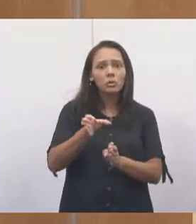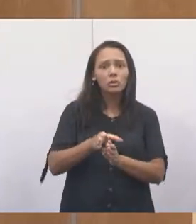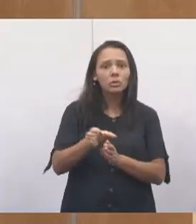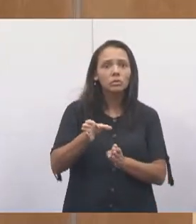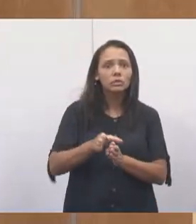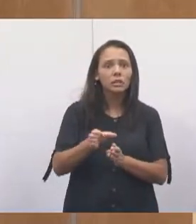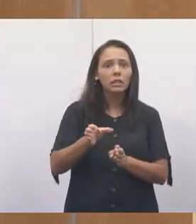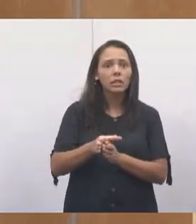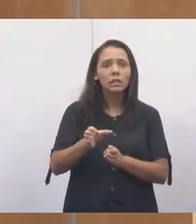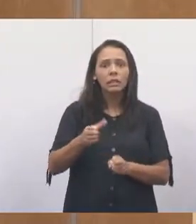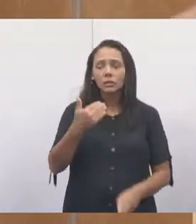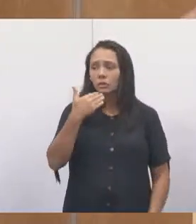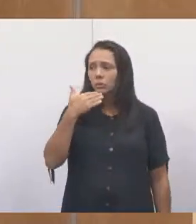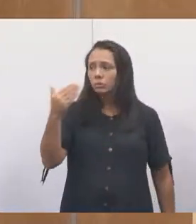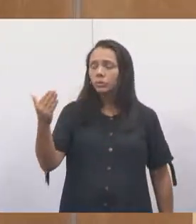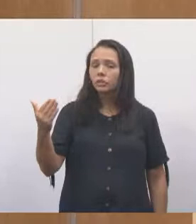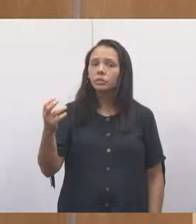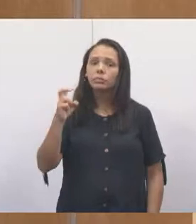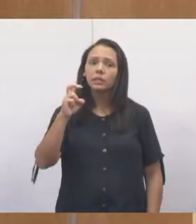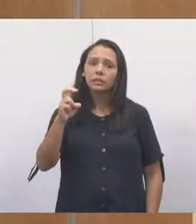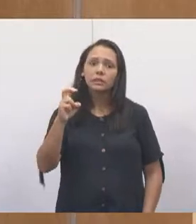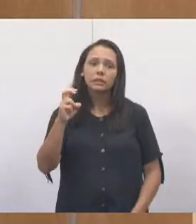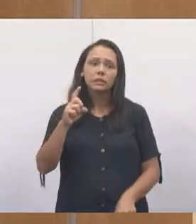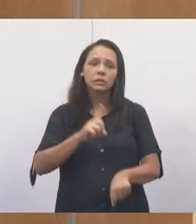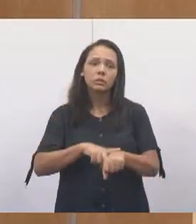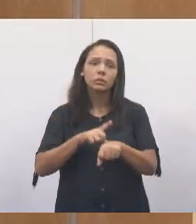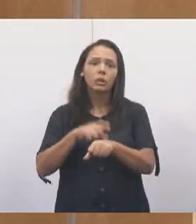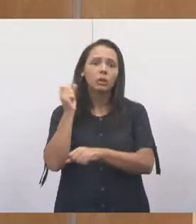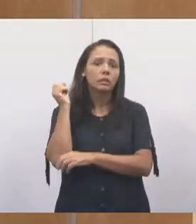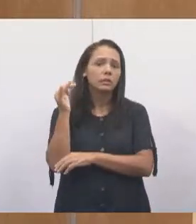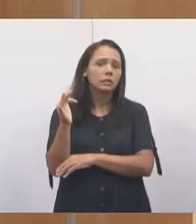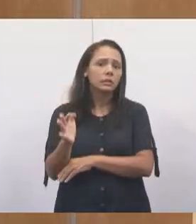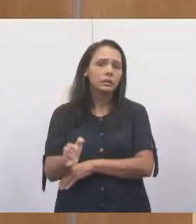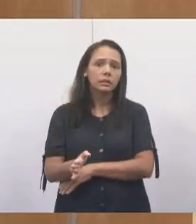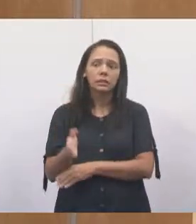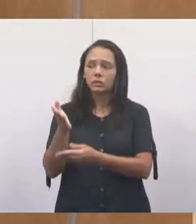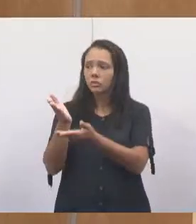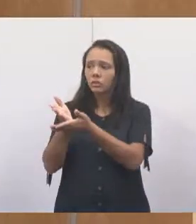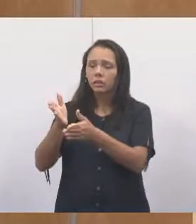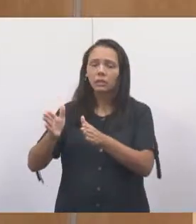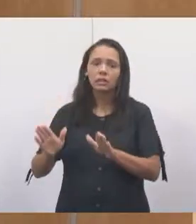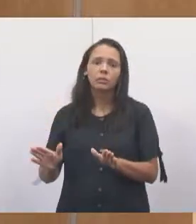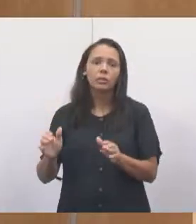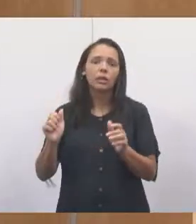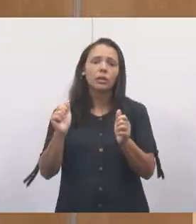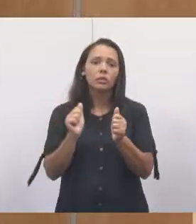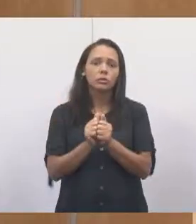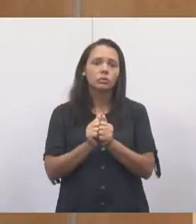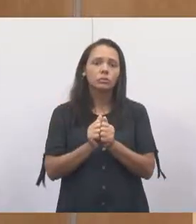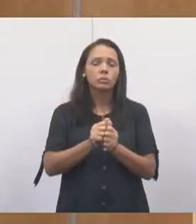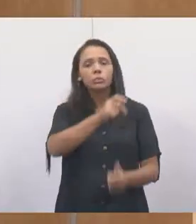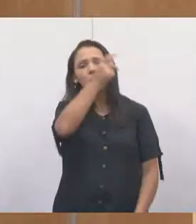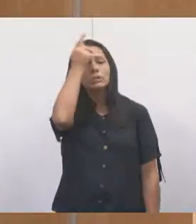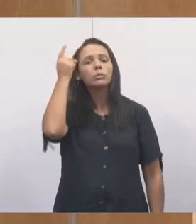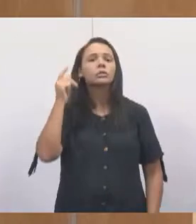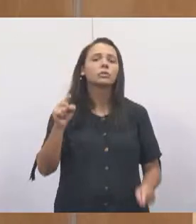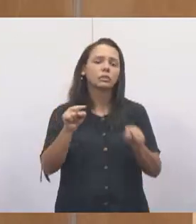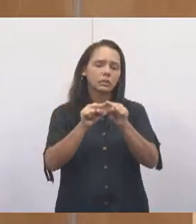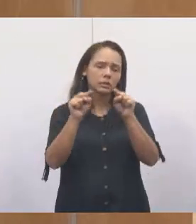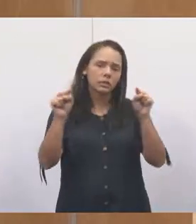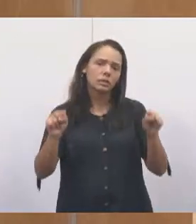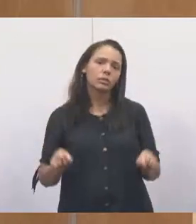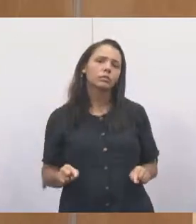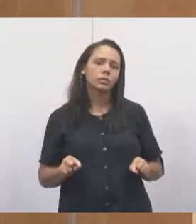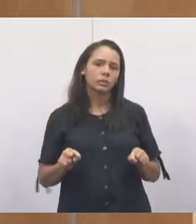tarde, juntamente com os servidores públicos da prefeitura, o horário de trabalho ser até às 5. E